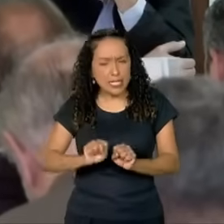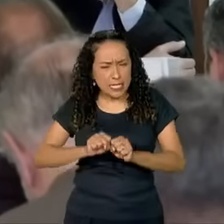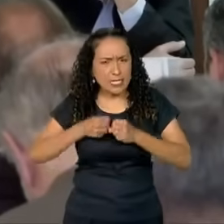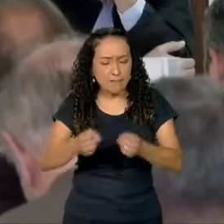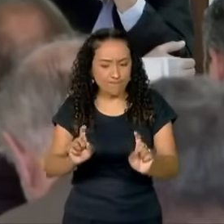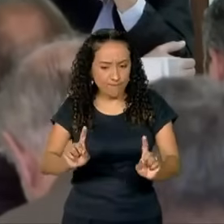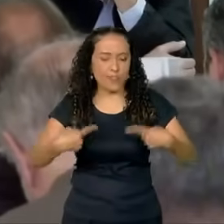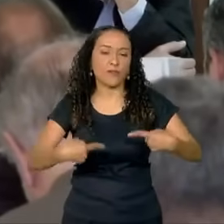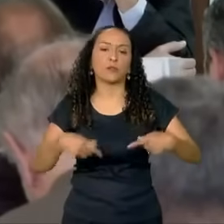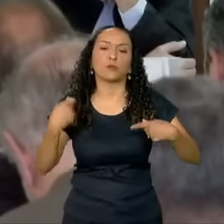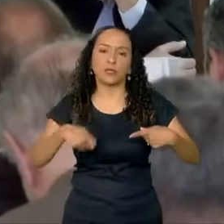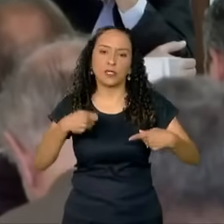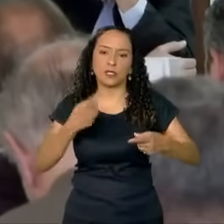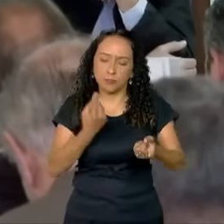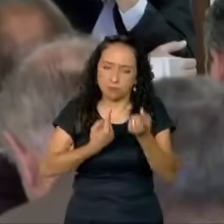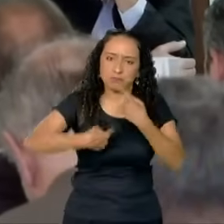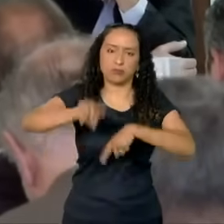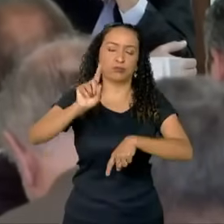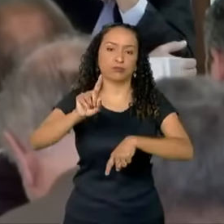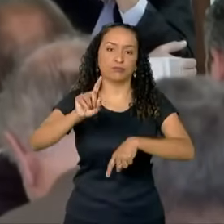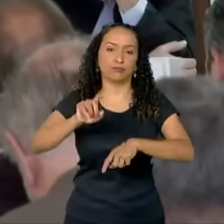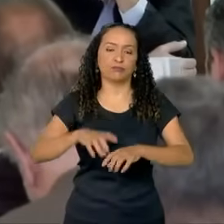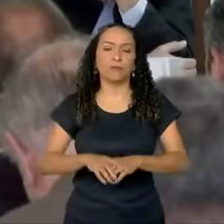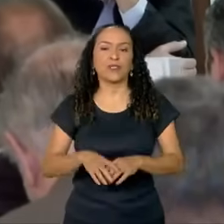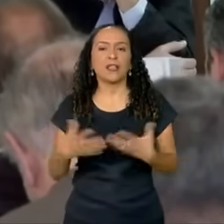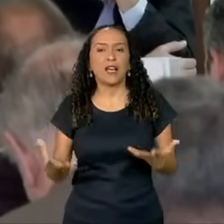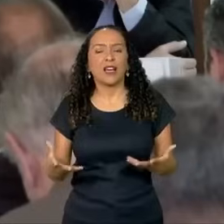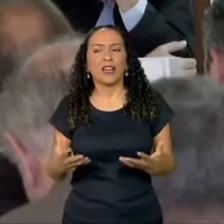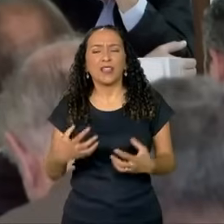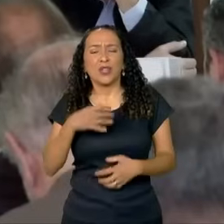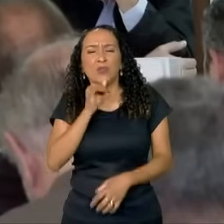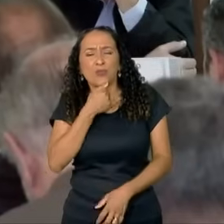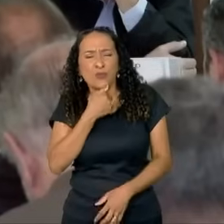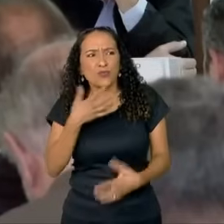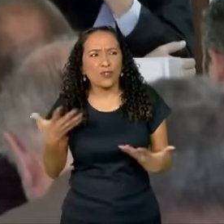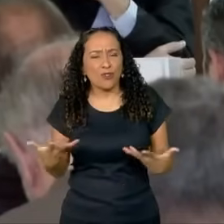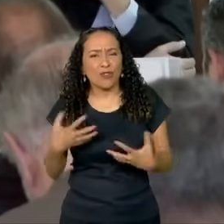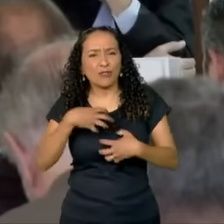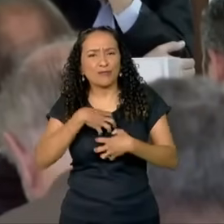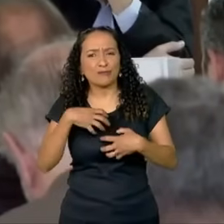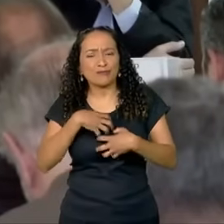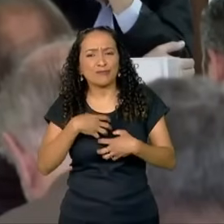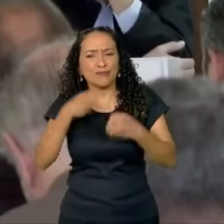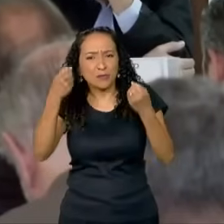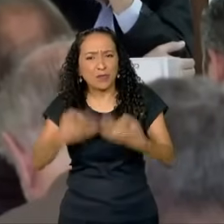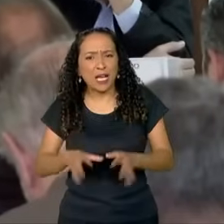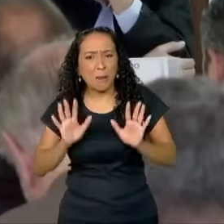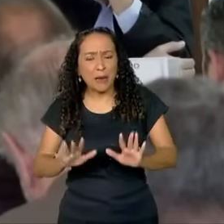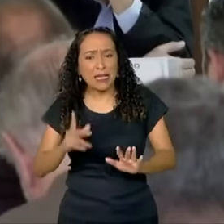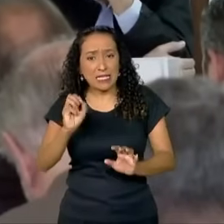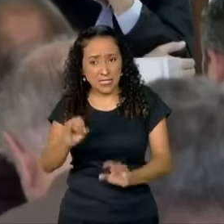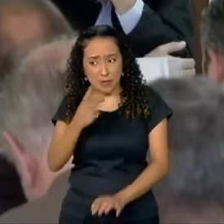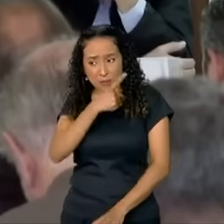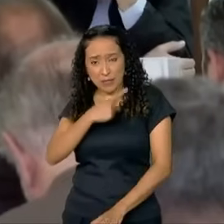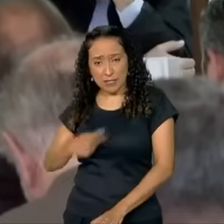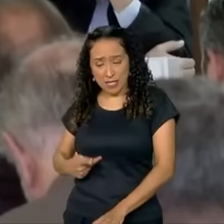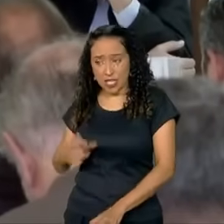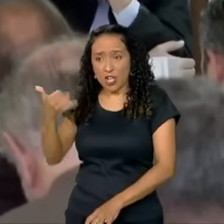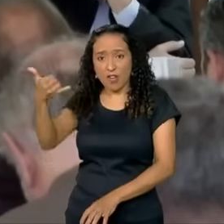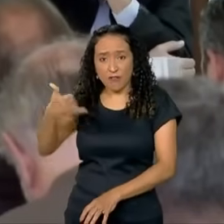desafios que vão precisar ser superados. E eu insisto, é desconfortável falar disso nesse momento. Mas se o presidente